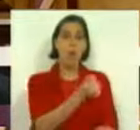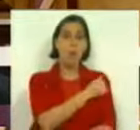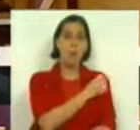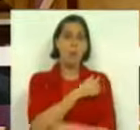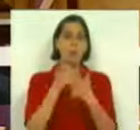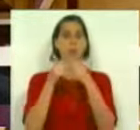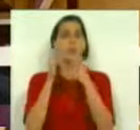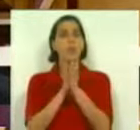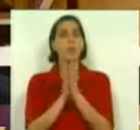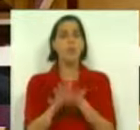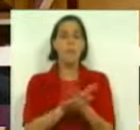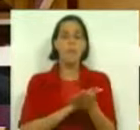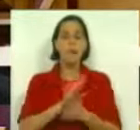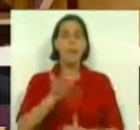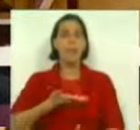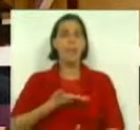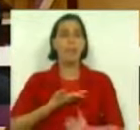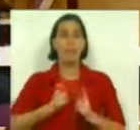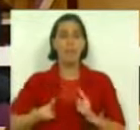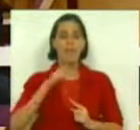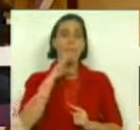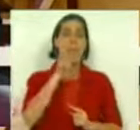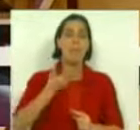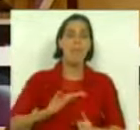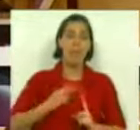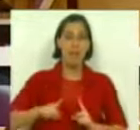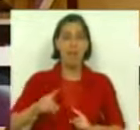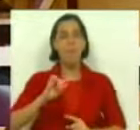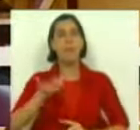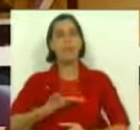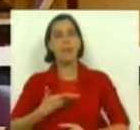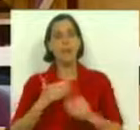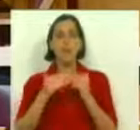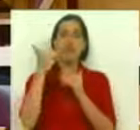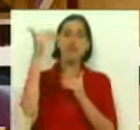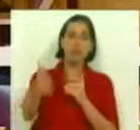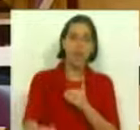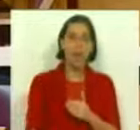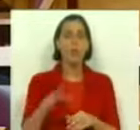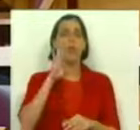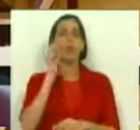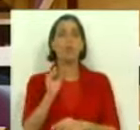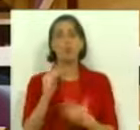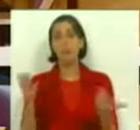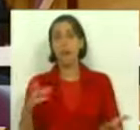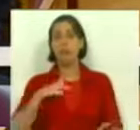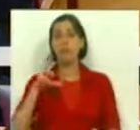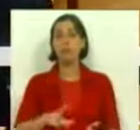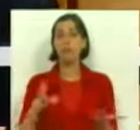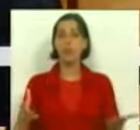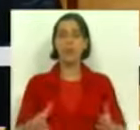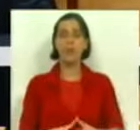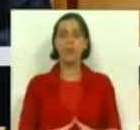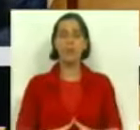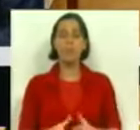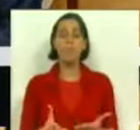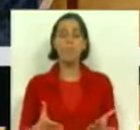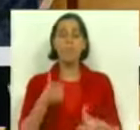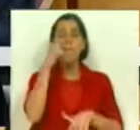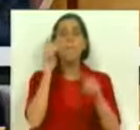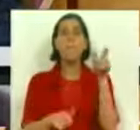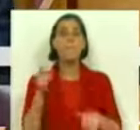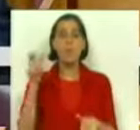casa, tudo baseado no endividamento das famílias e endividamento externo dos bancos portugueses.